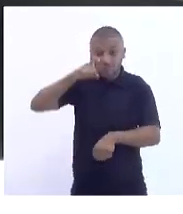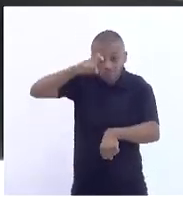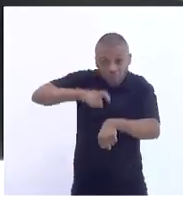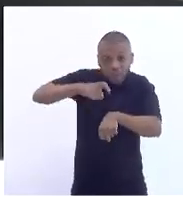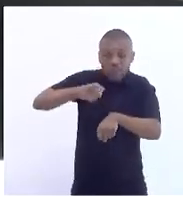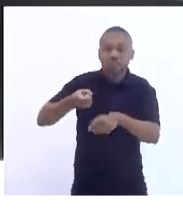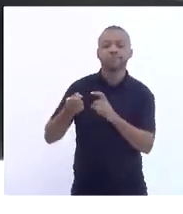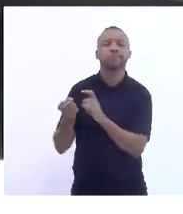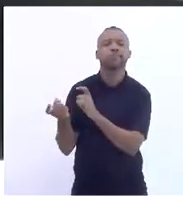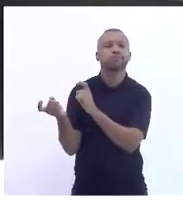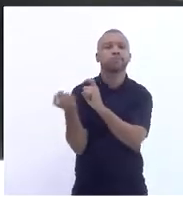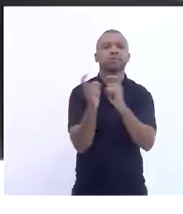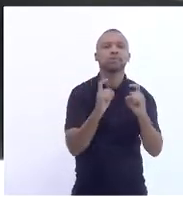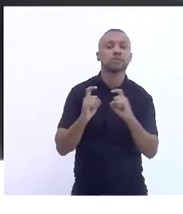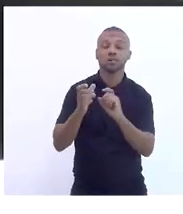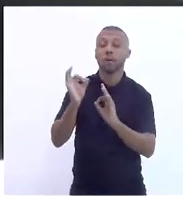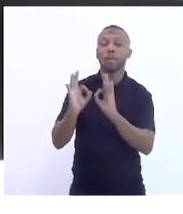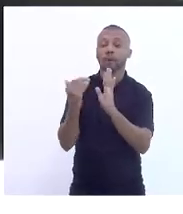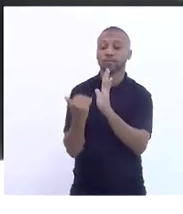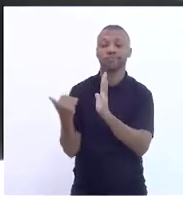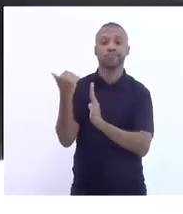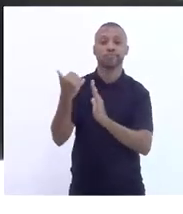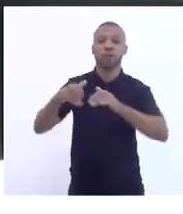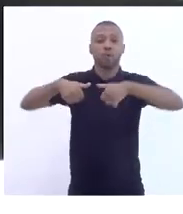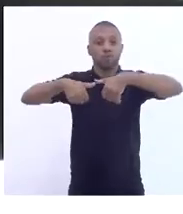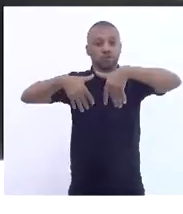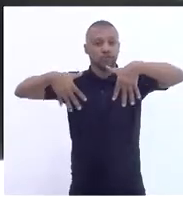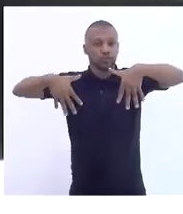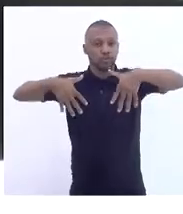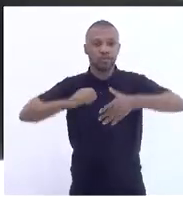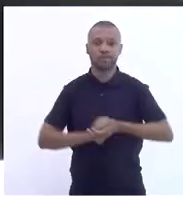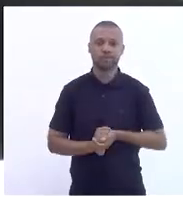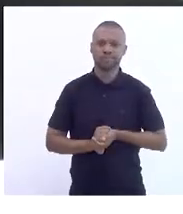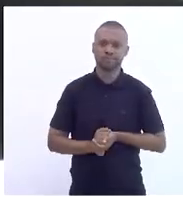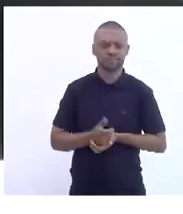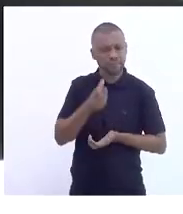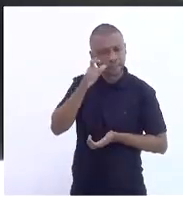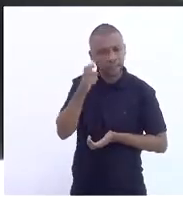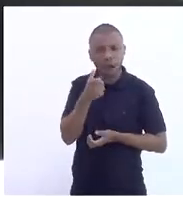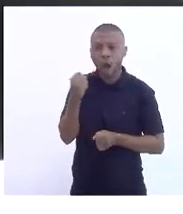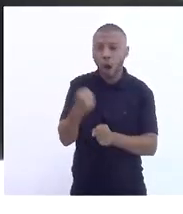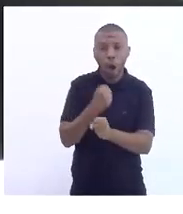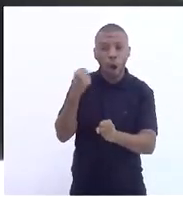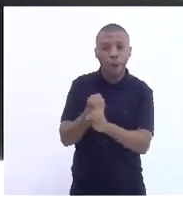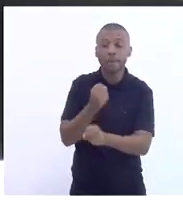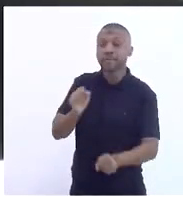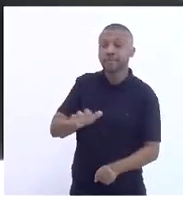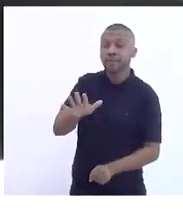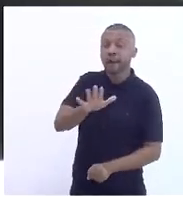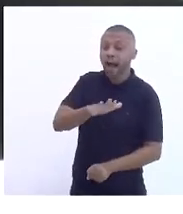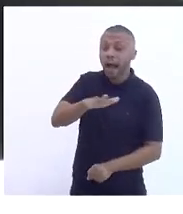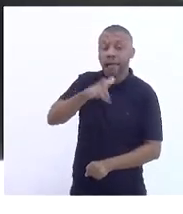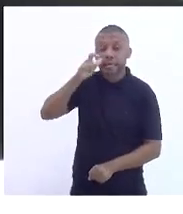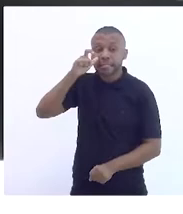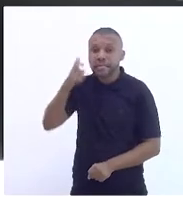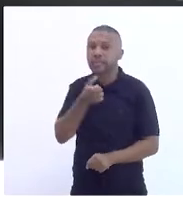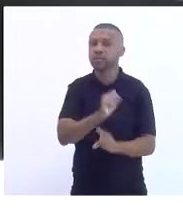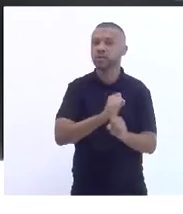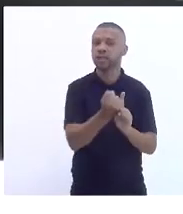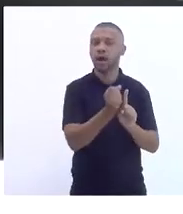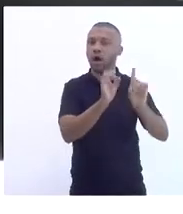diretor interessante isso fazer obra favela e área de especial interesse social